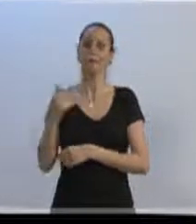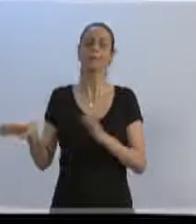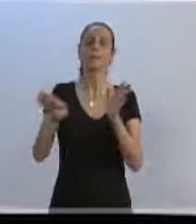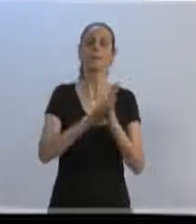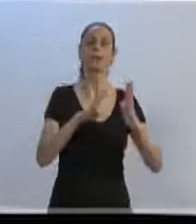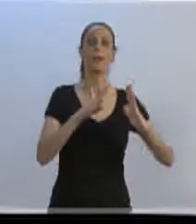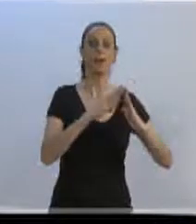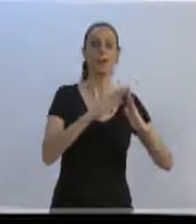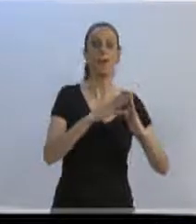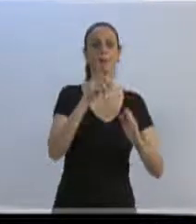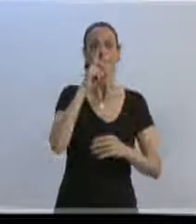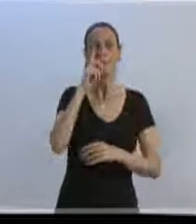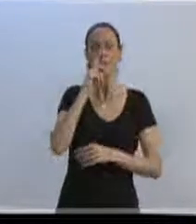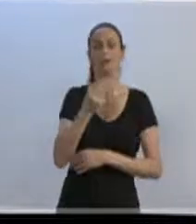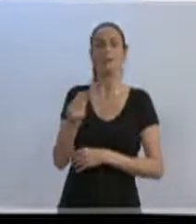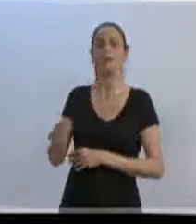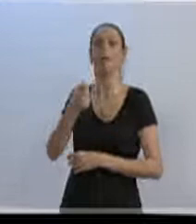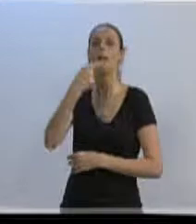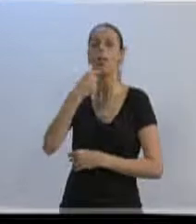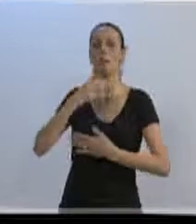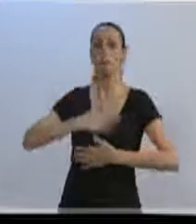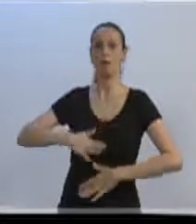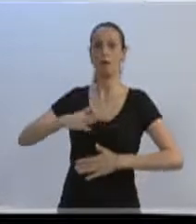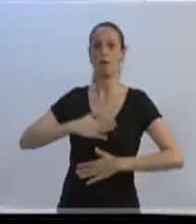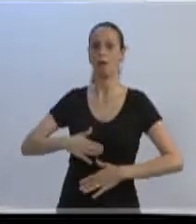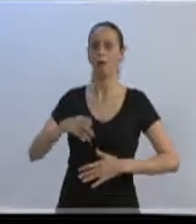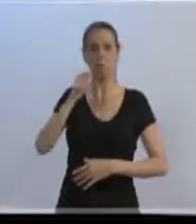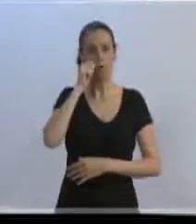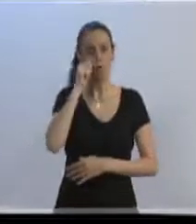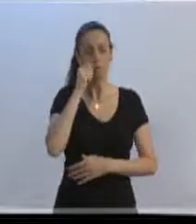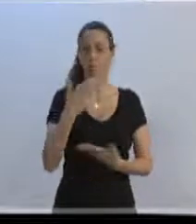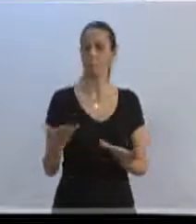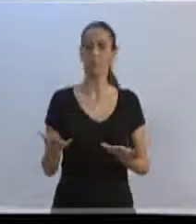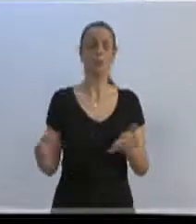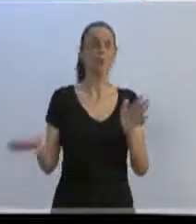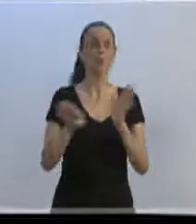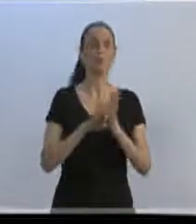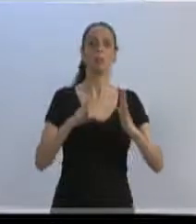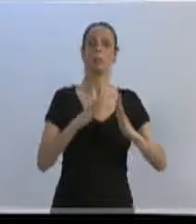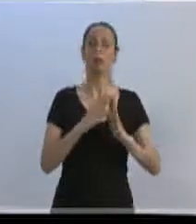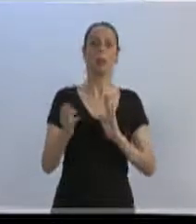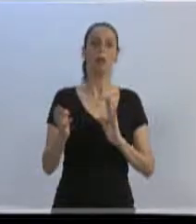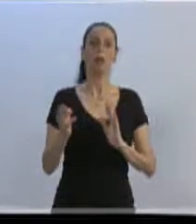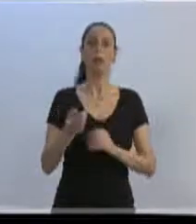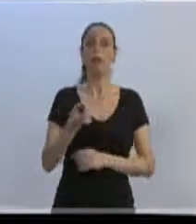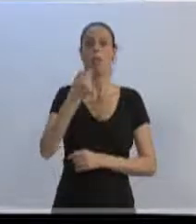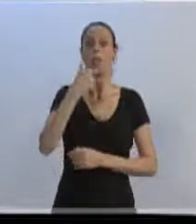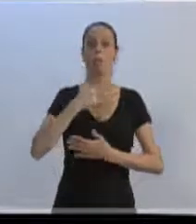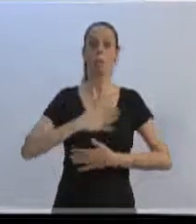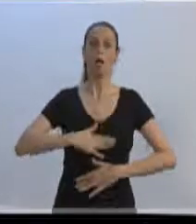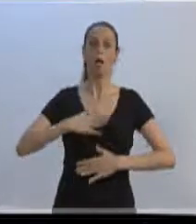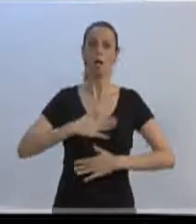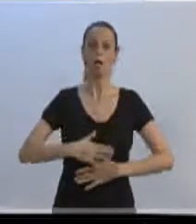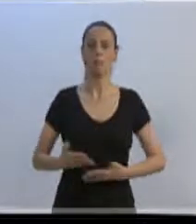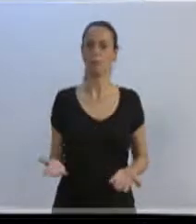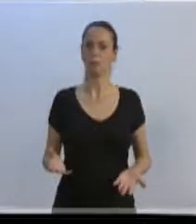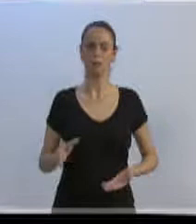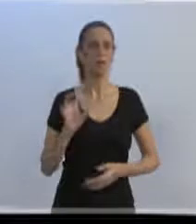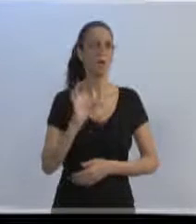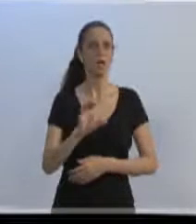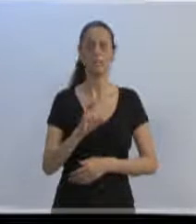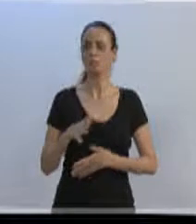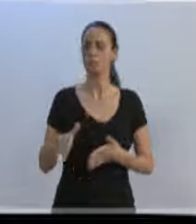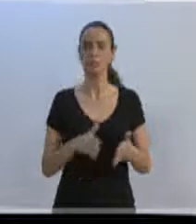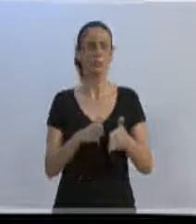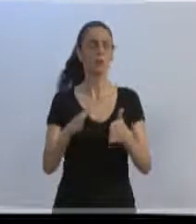becker não adianta vir matias ao menos ouvir no df a criança chegar em casa bruno cunha e dá um calmante para ela não é por aí o caminho